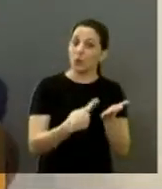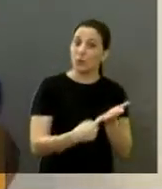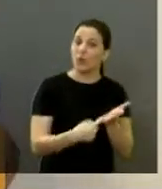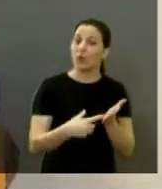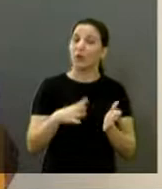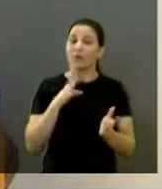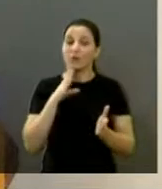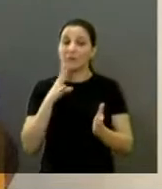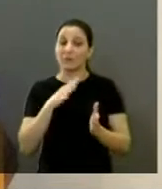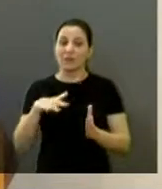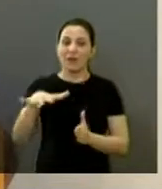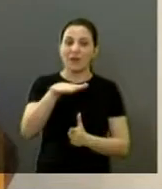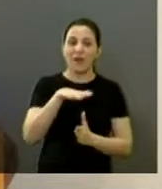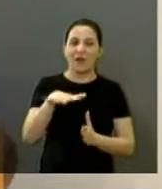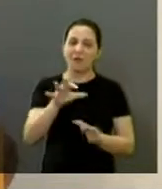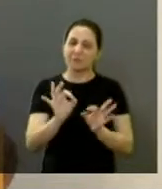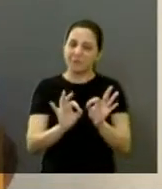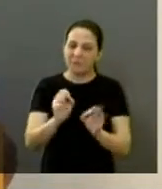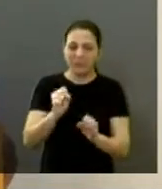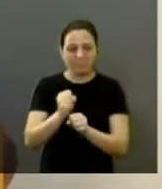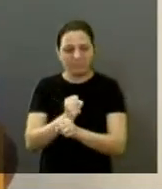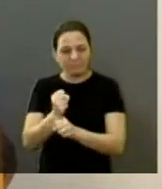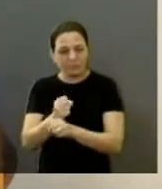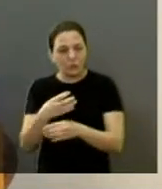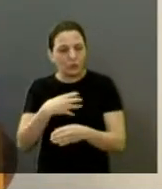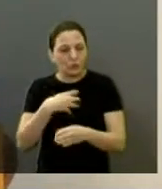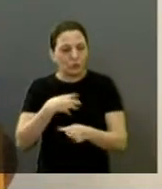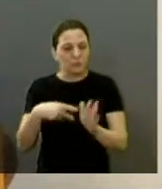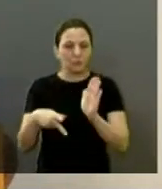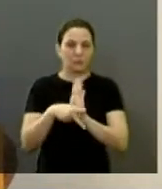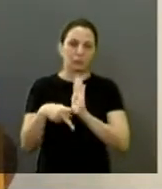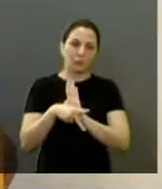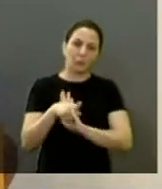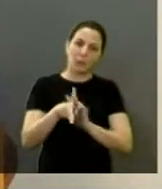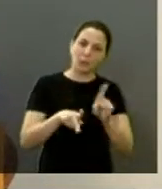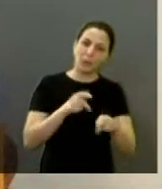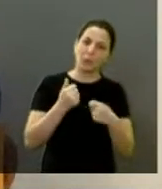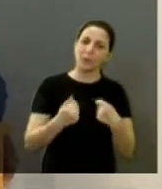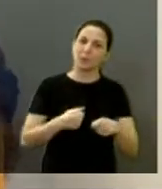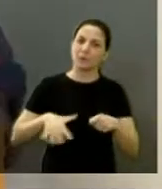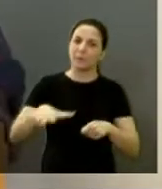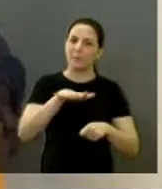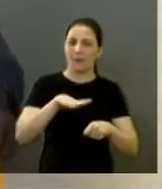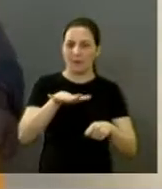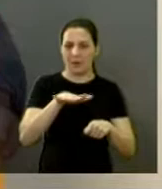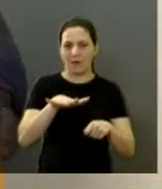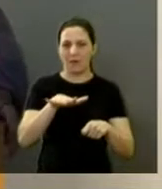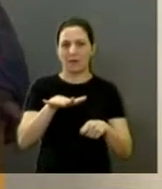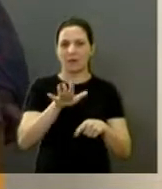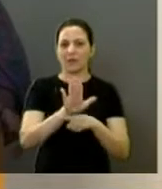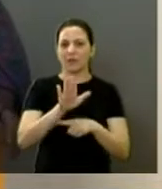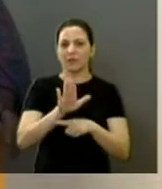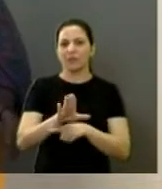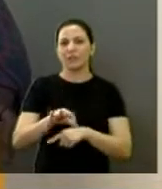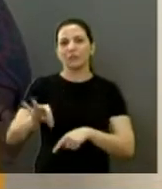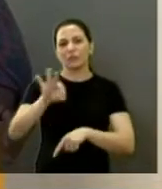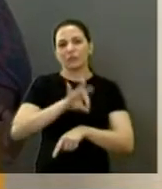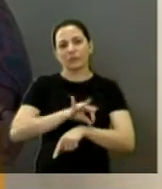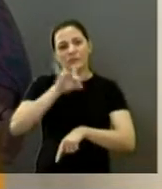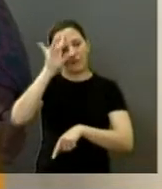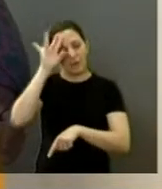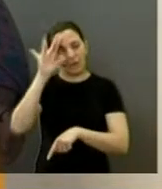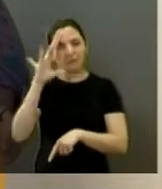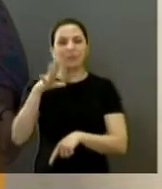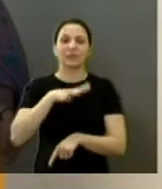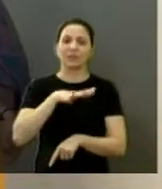espaço onde vai ser montado de forma que vai ser montado população realmente precisa do espaço desde o atendimento da dengue onde a cidade chegou